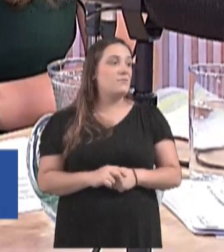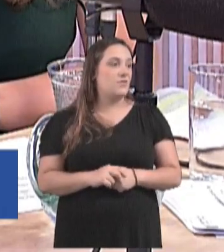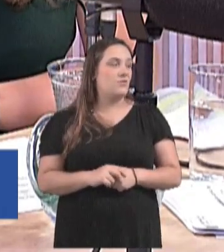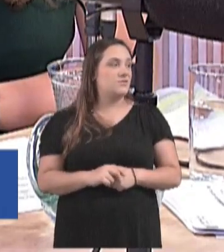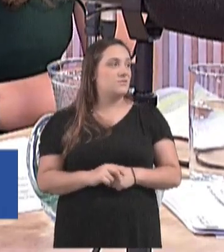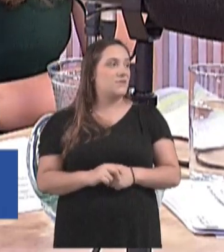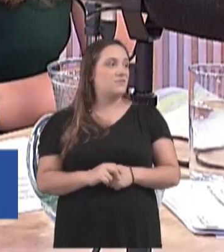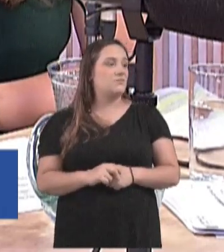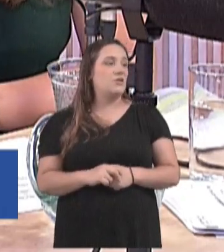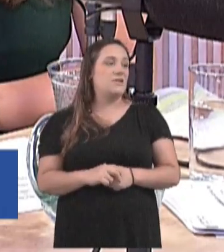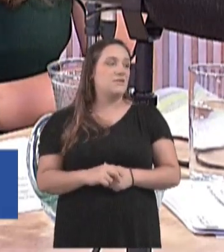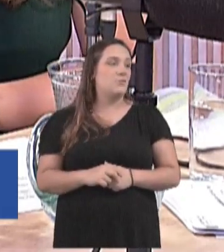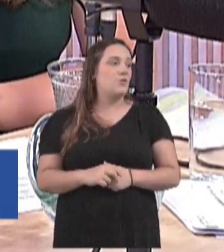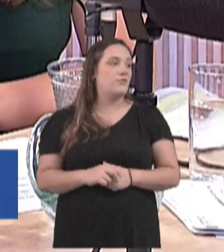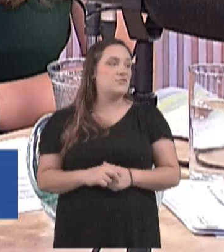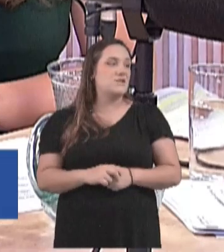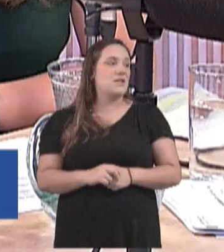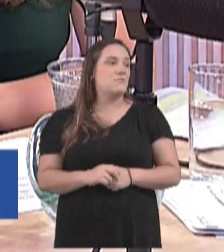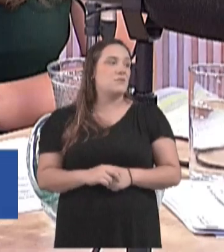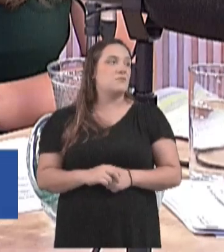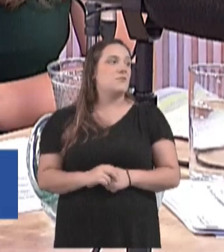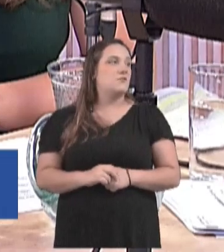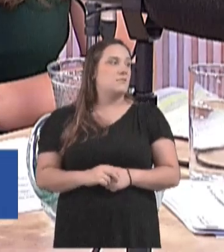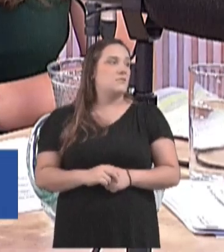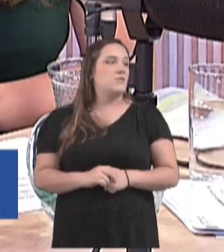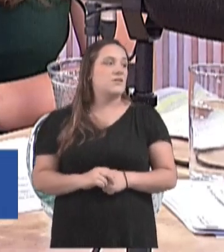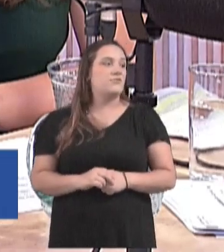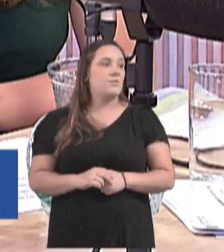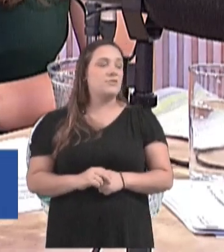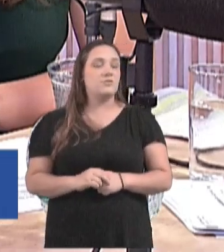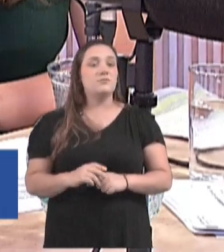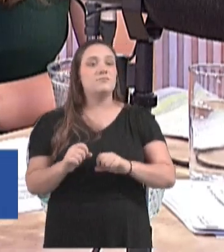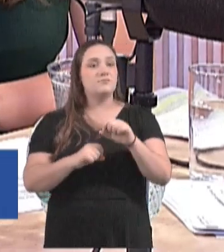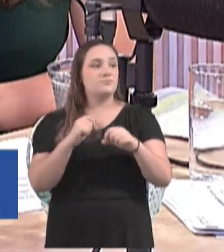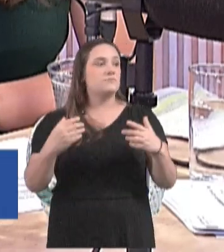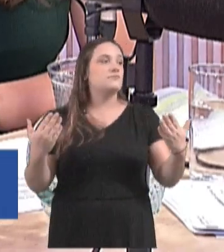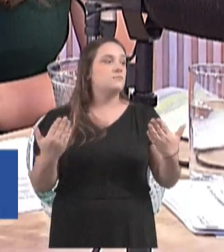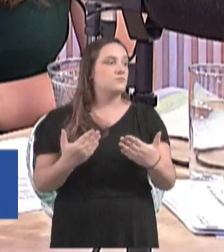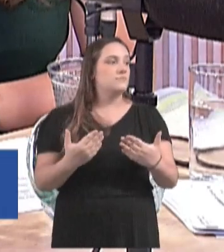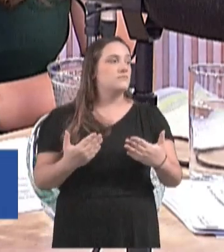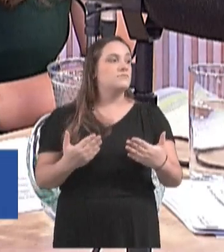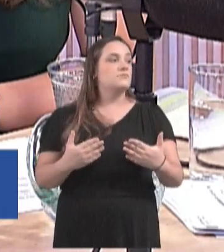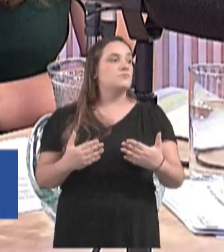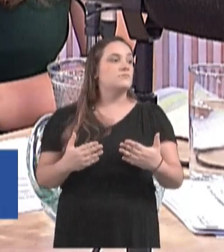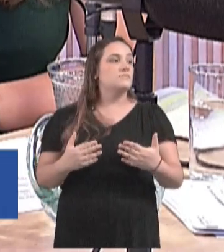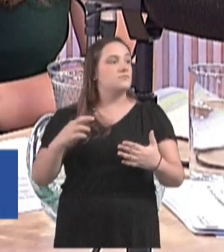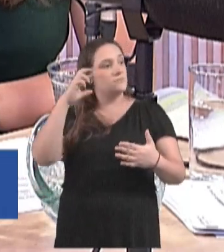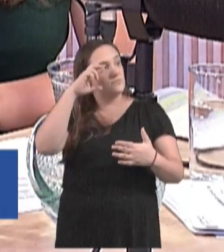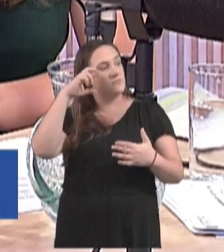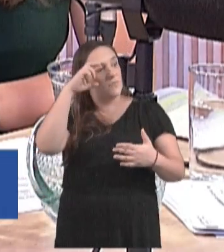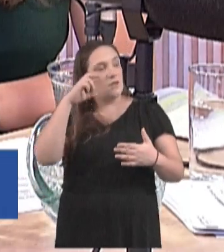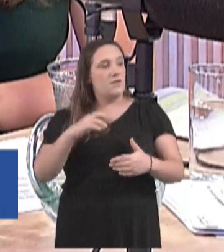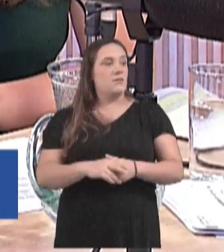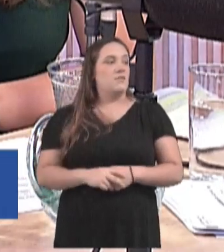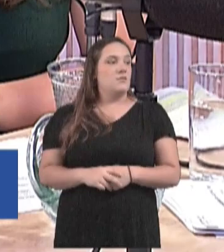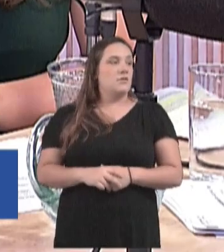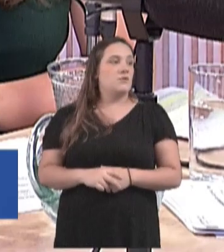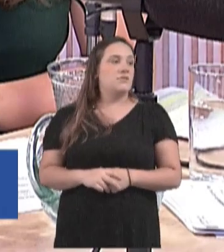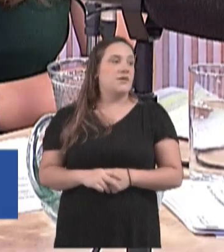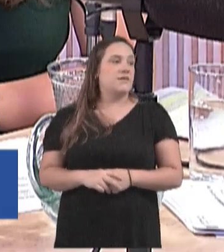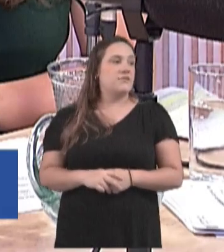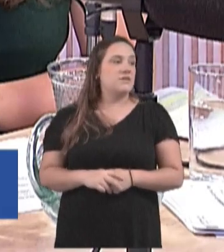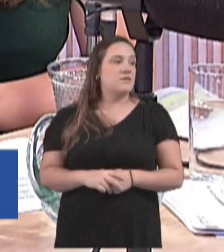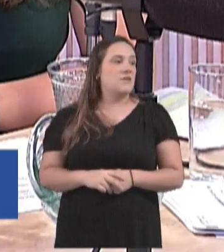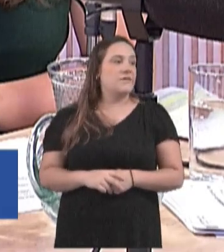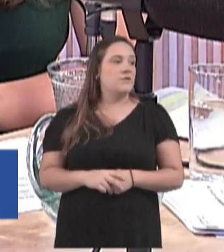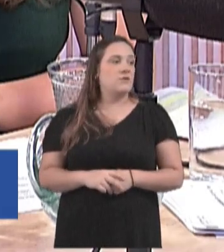ter pessoal para estar mais efetivo no campo, vendo o que está acontecendo nos rios, fiscalizando, analisando e monitorando. Por mais que a